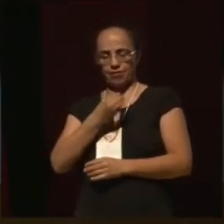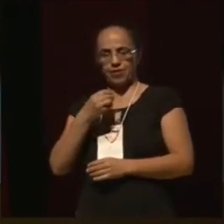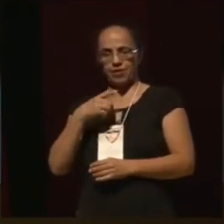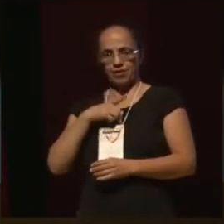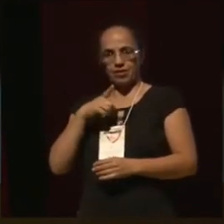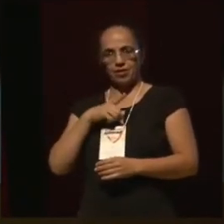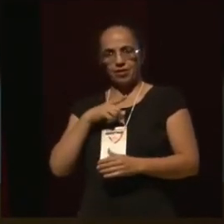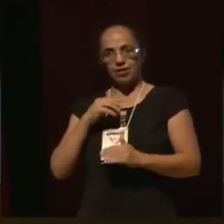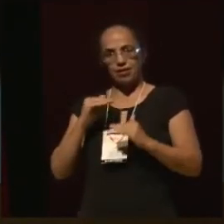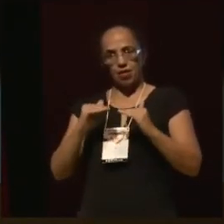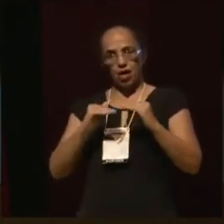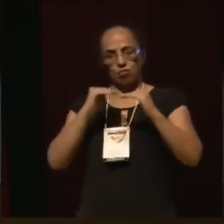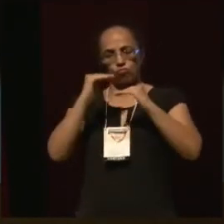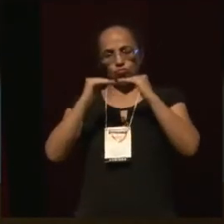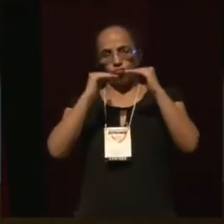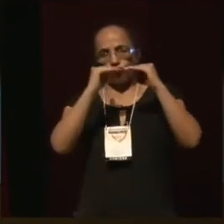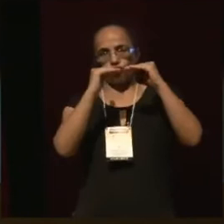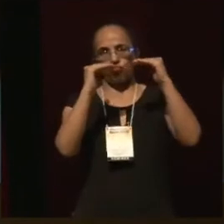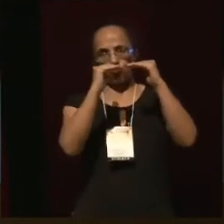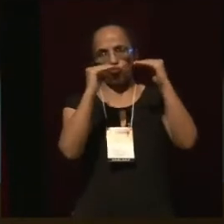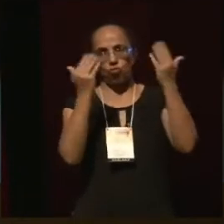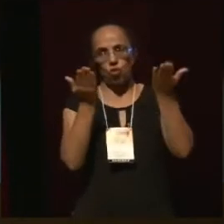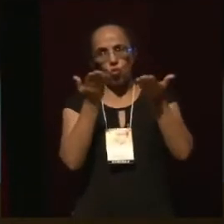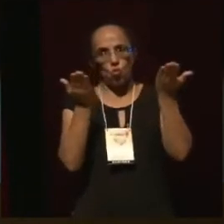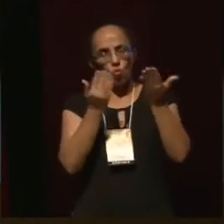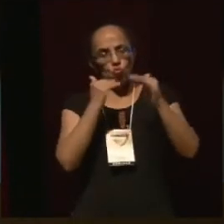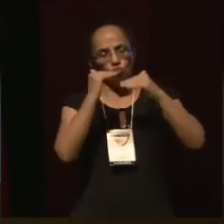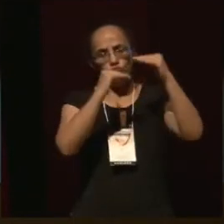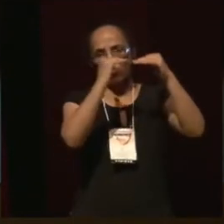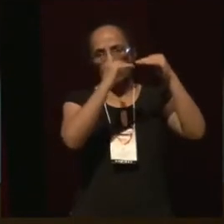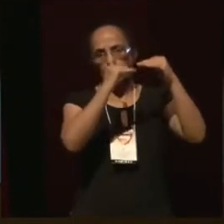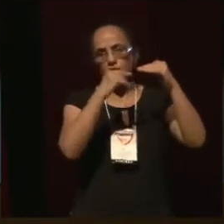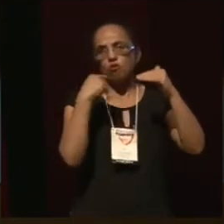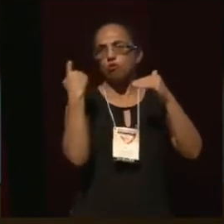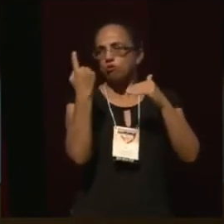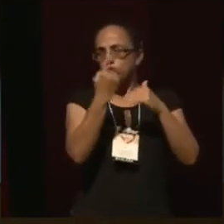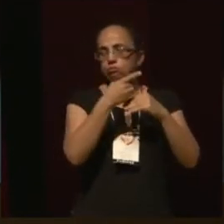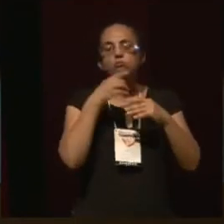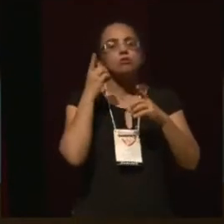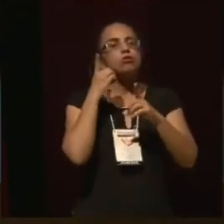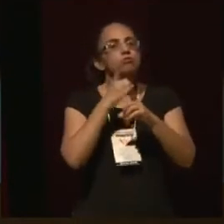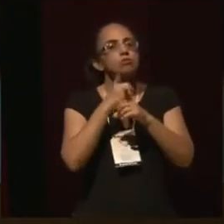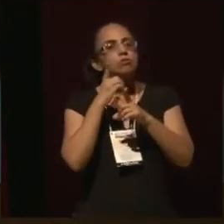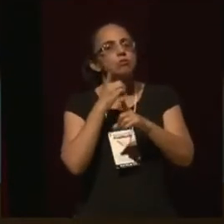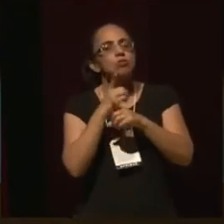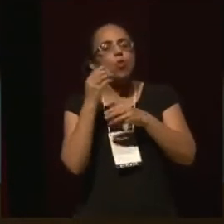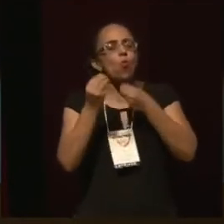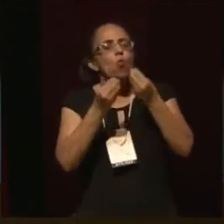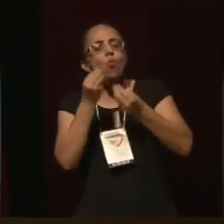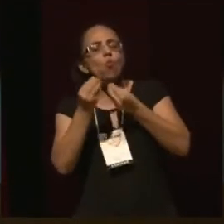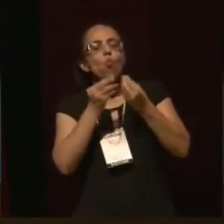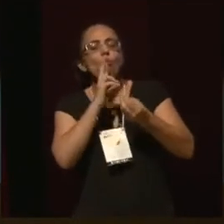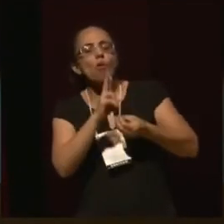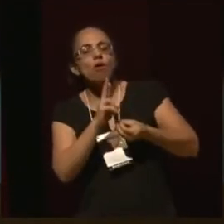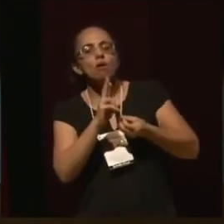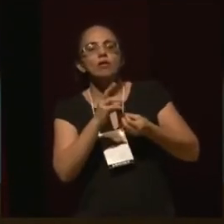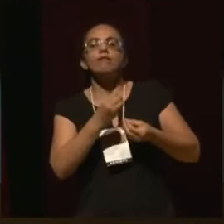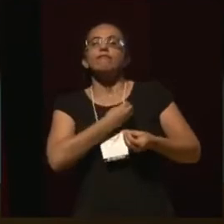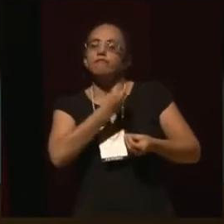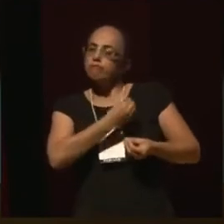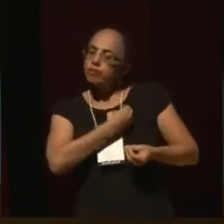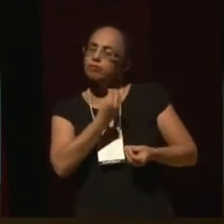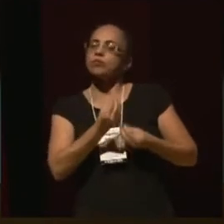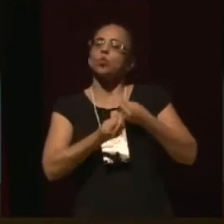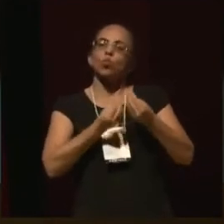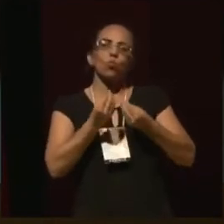estágio evolutivo, né, que nós nos encontramos, nós vamos encontrar a solução vivendo esse estágio evolutivo. A